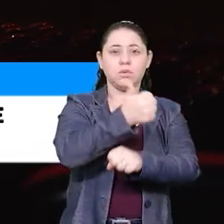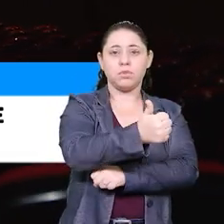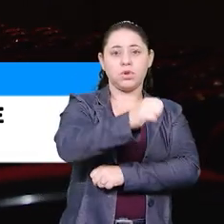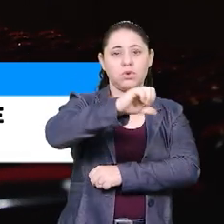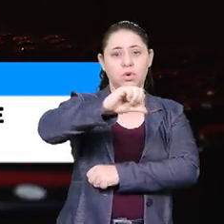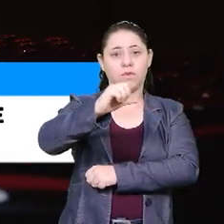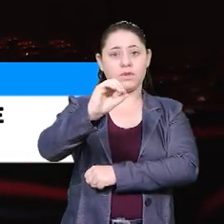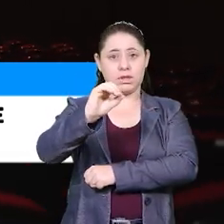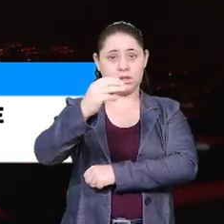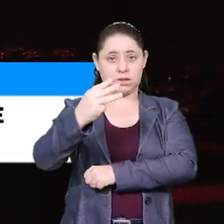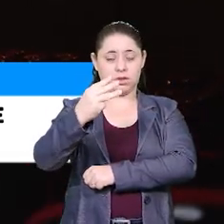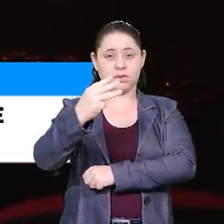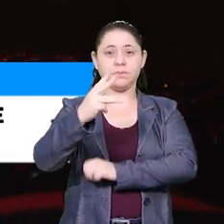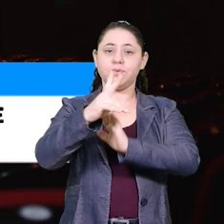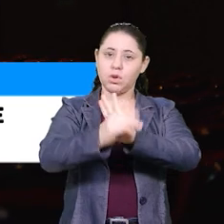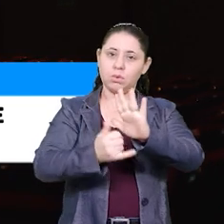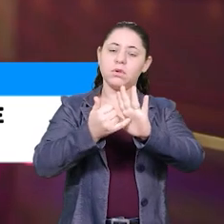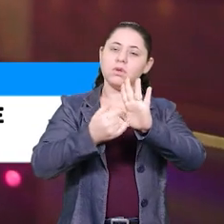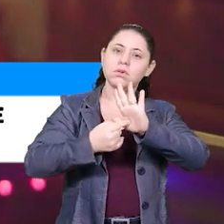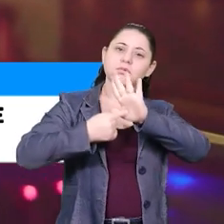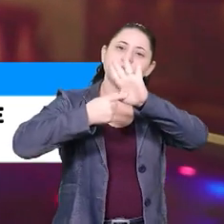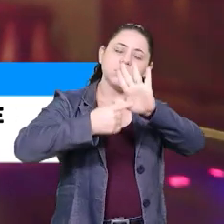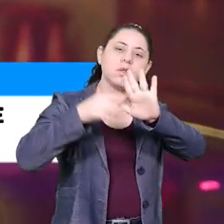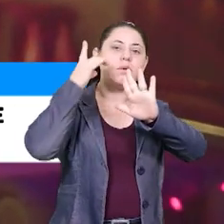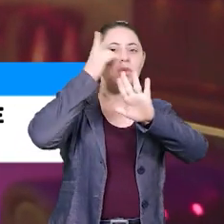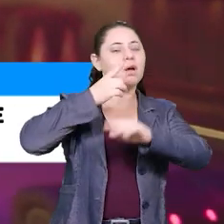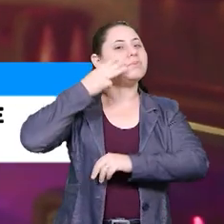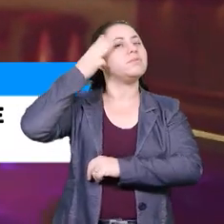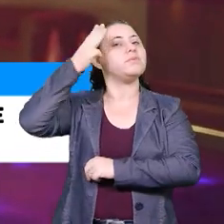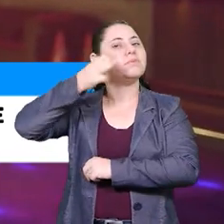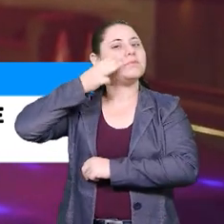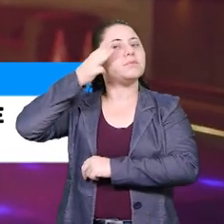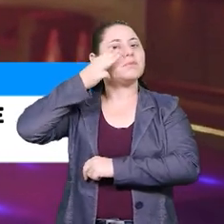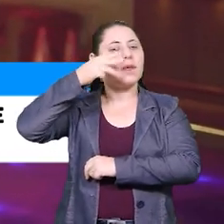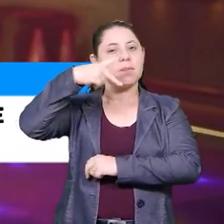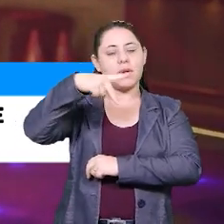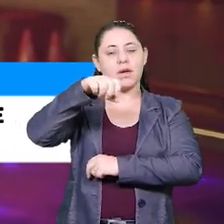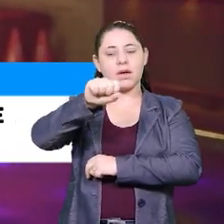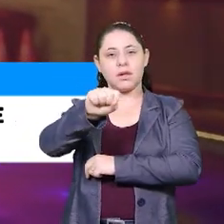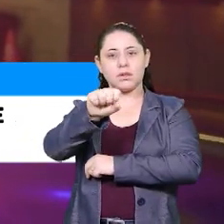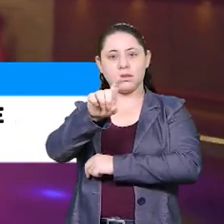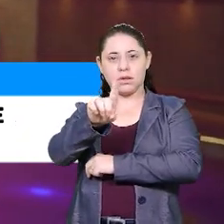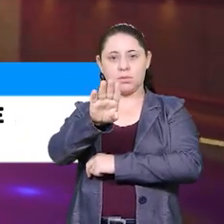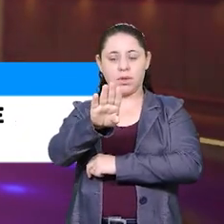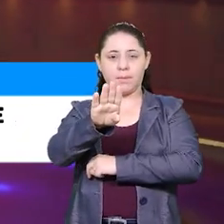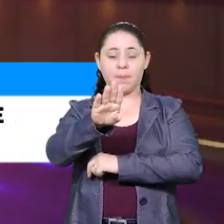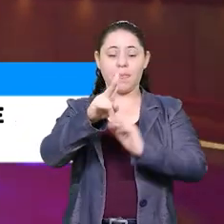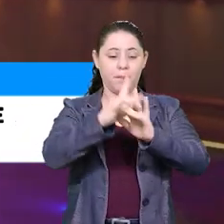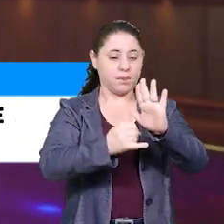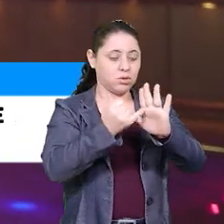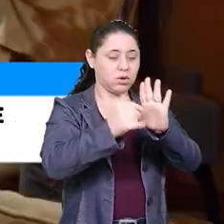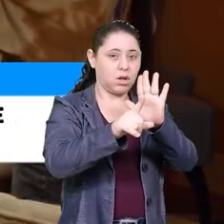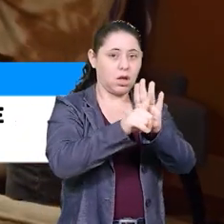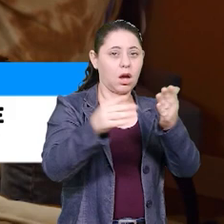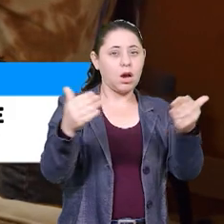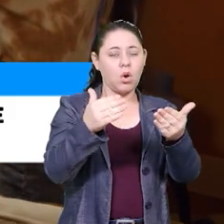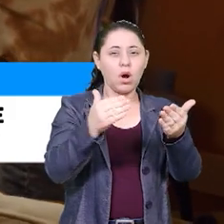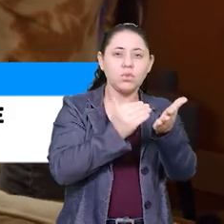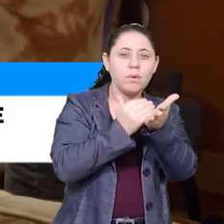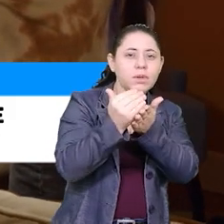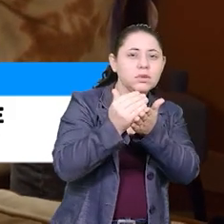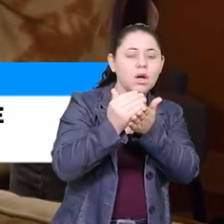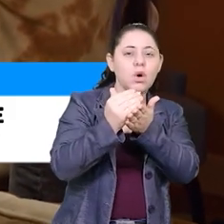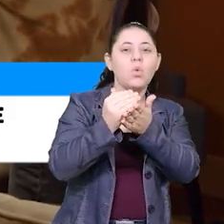Corumbá no ano de 1913 o projeto foi apresentado pela deputada estadual Mara caseiro do PSDB